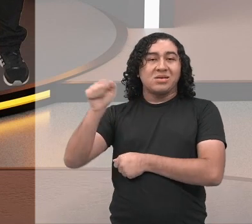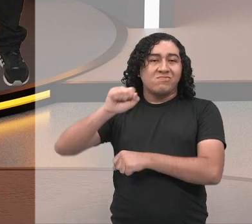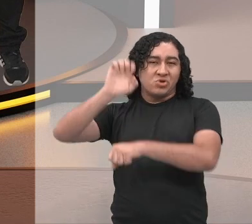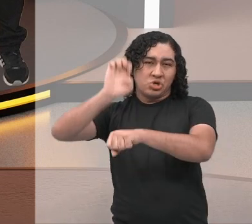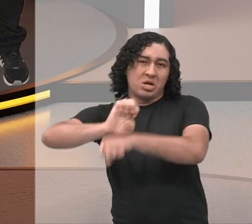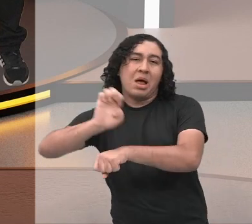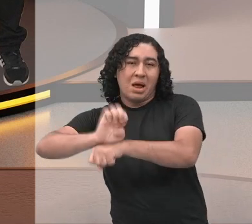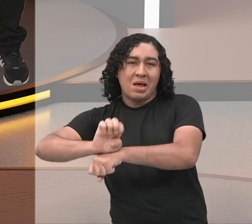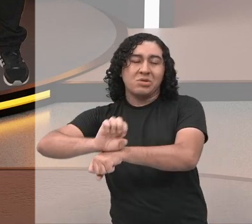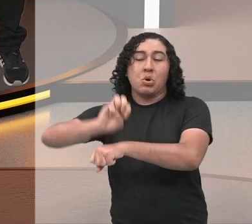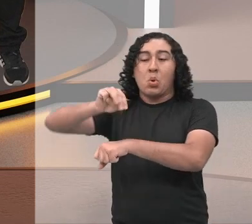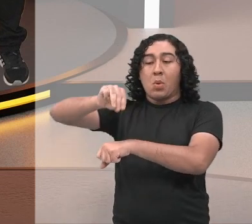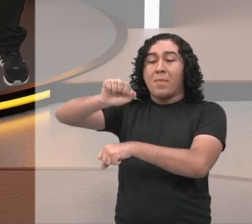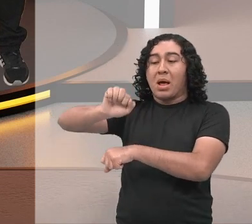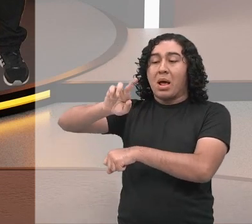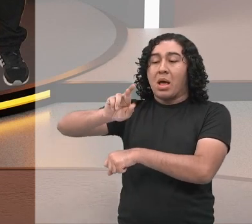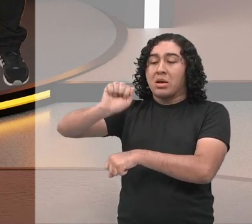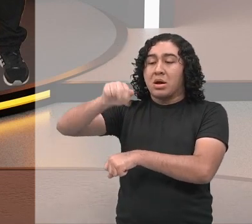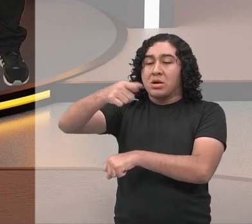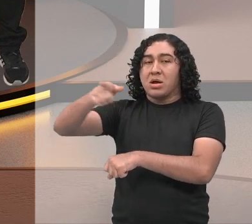periférica, existia ali uma grande